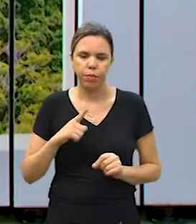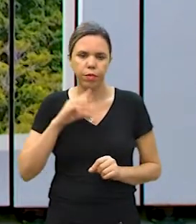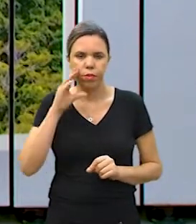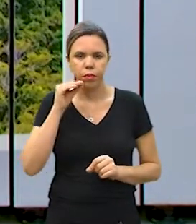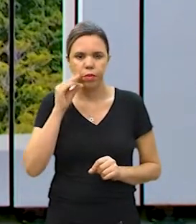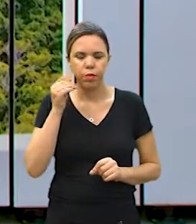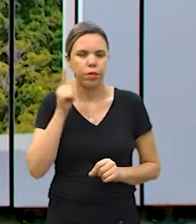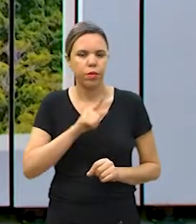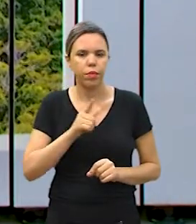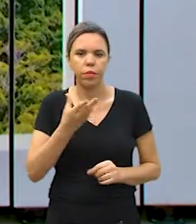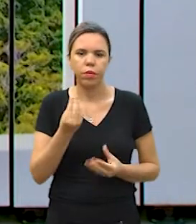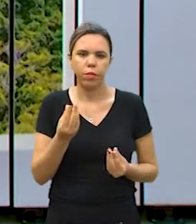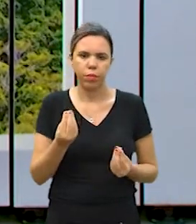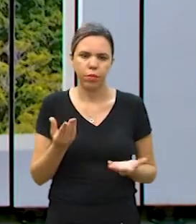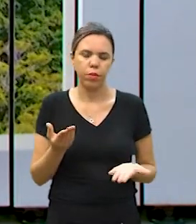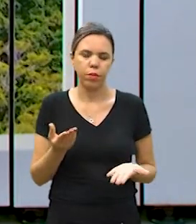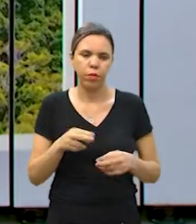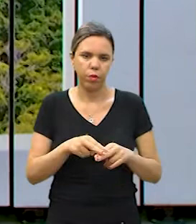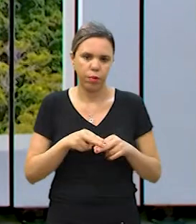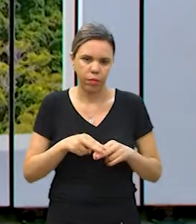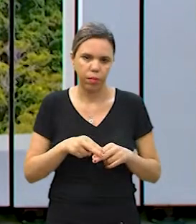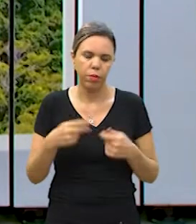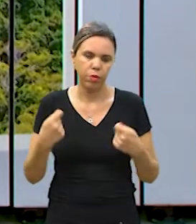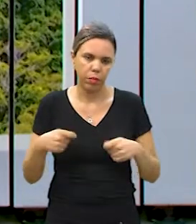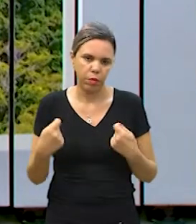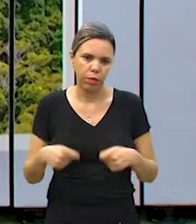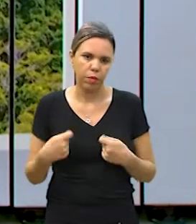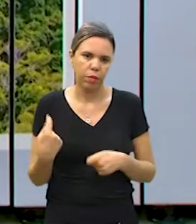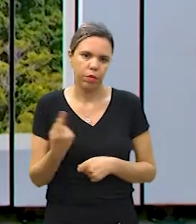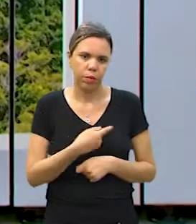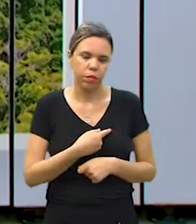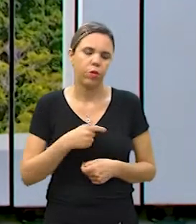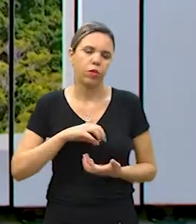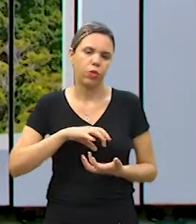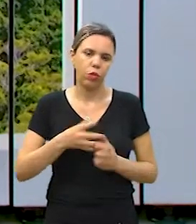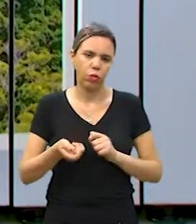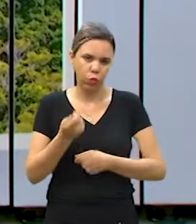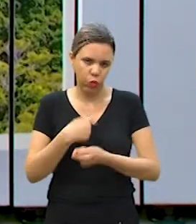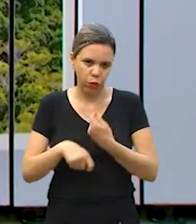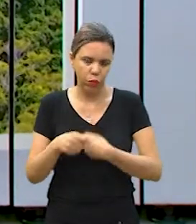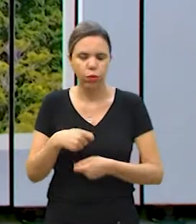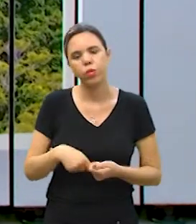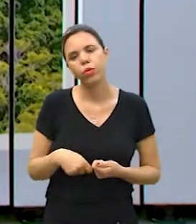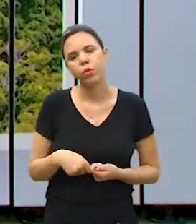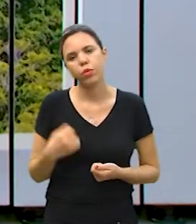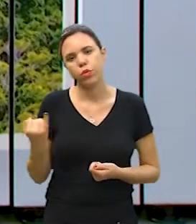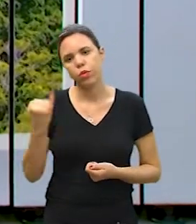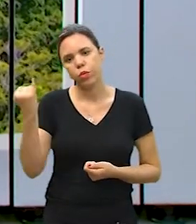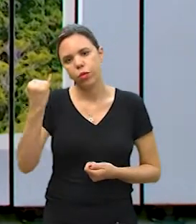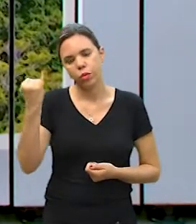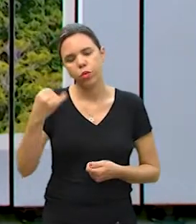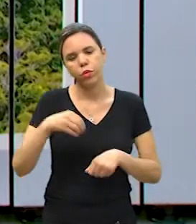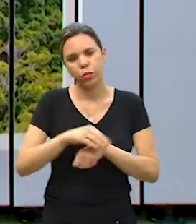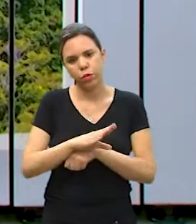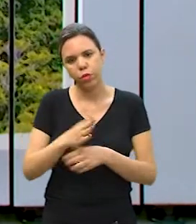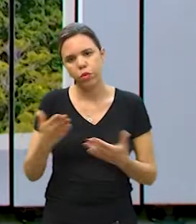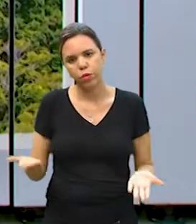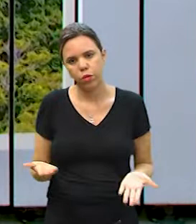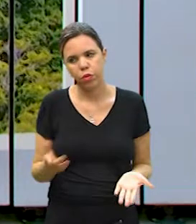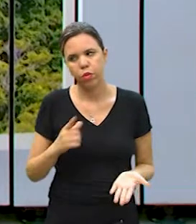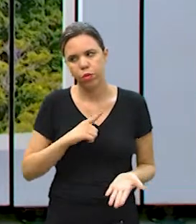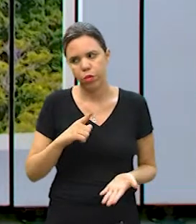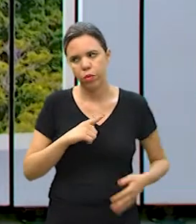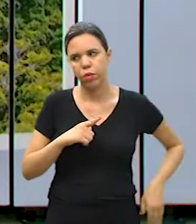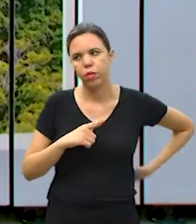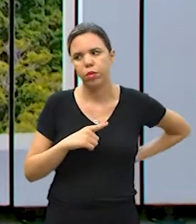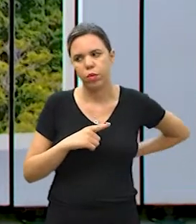os servidores ganham muito, então por isso nós precisamos da reforma administrativa, então é importante que ela traga.